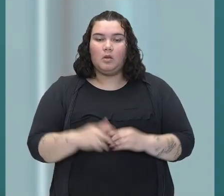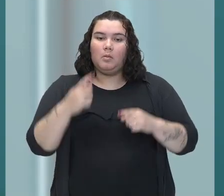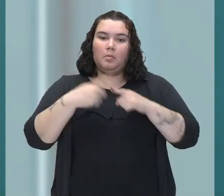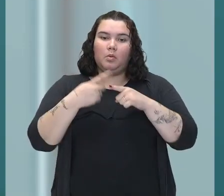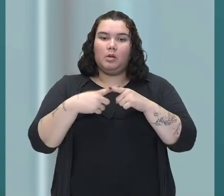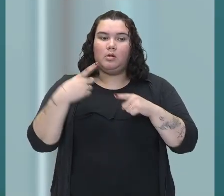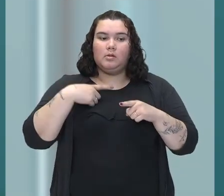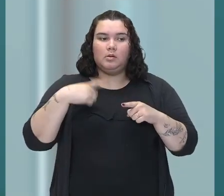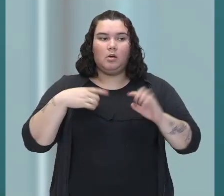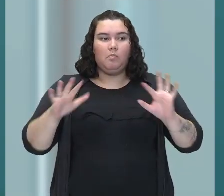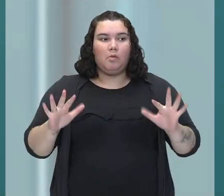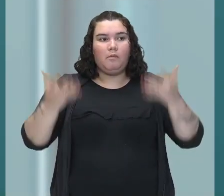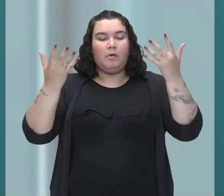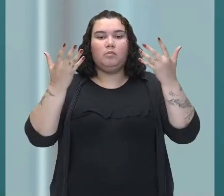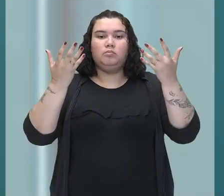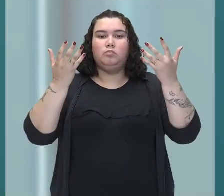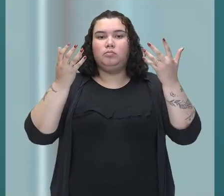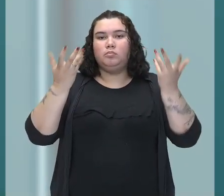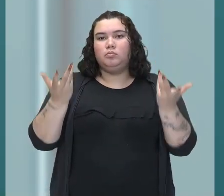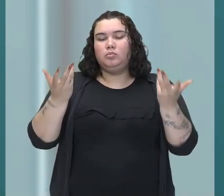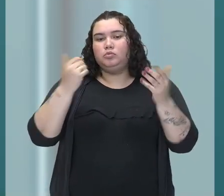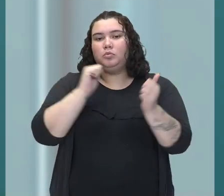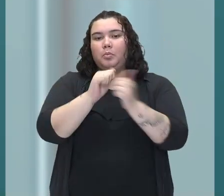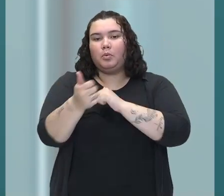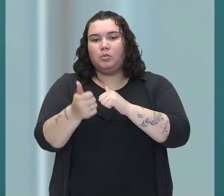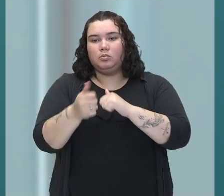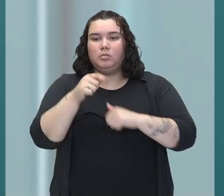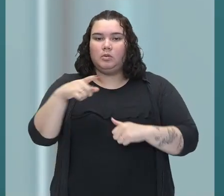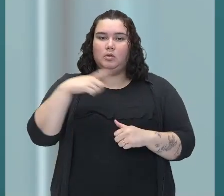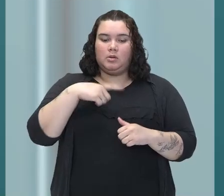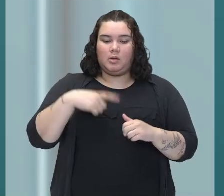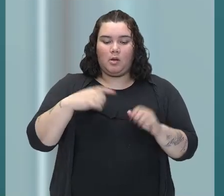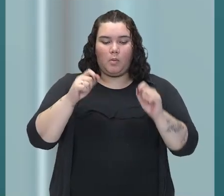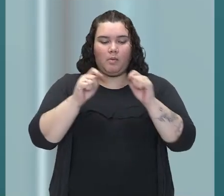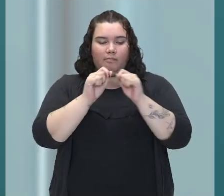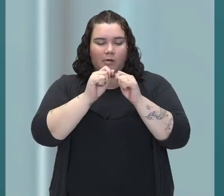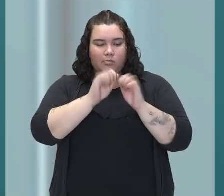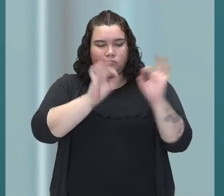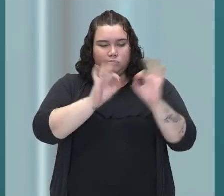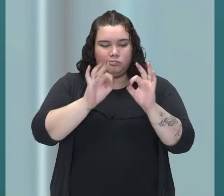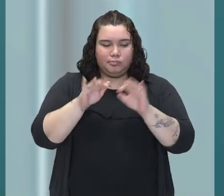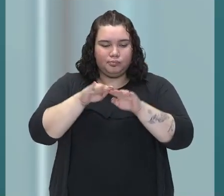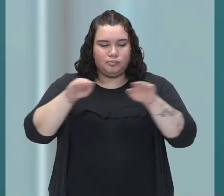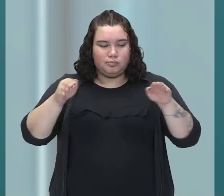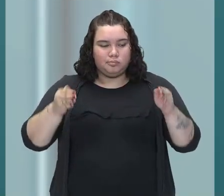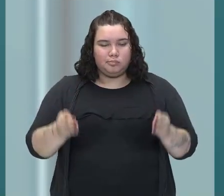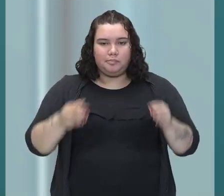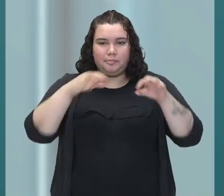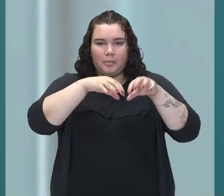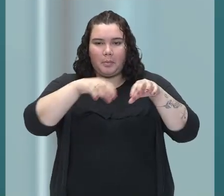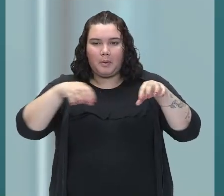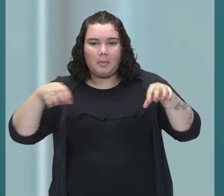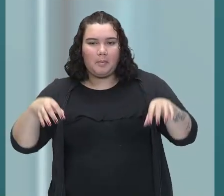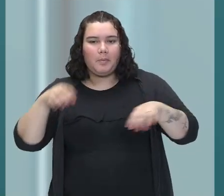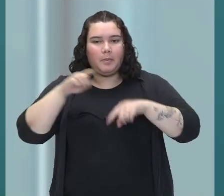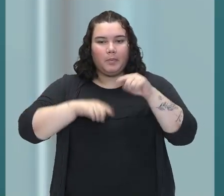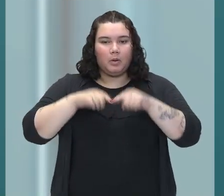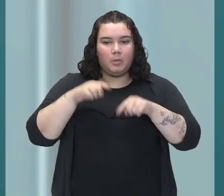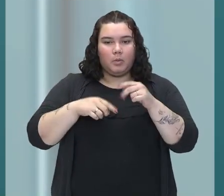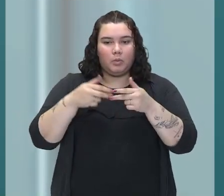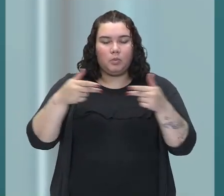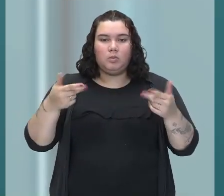eventos esportivos e aí você monta uma barraquinha, né? Existem muitas pessoas que montam barracas